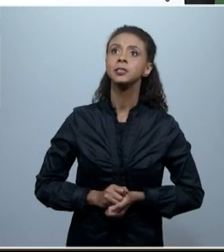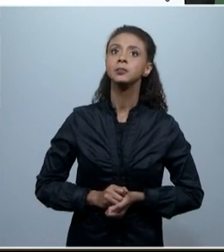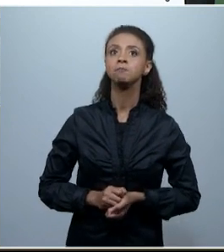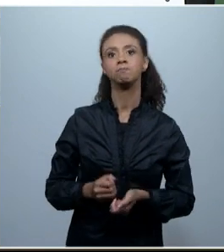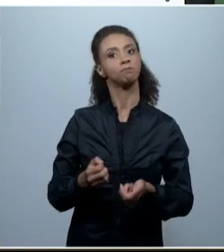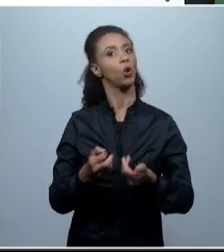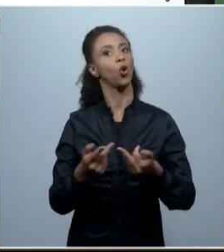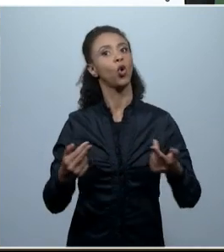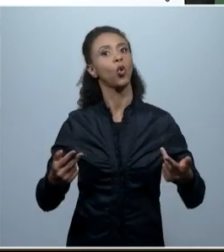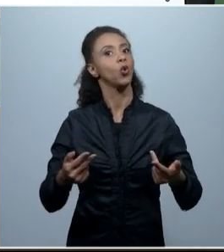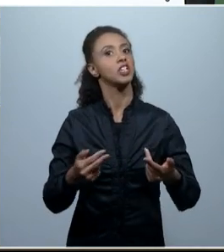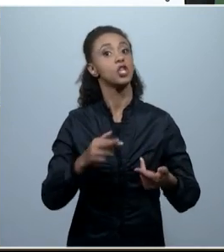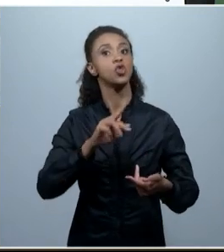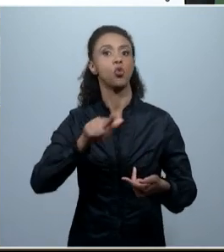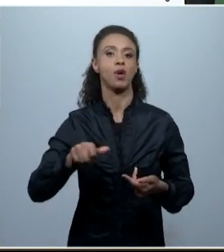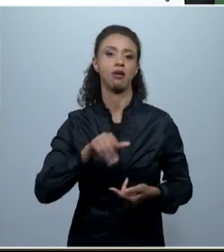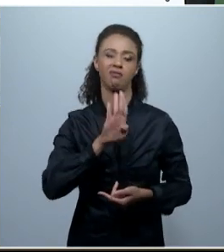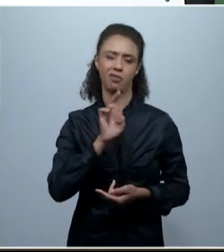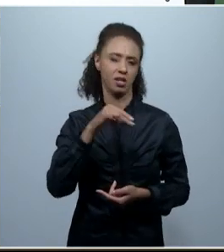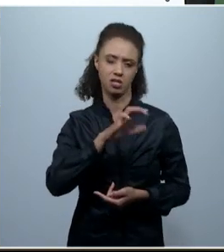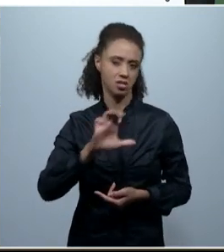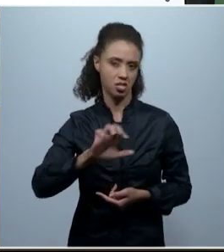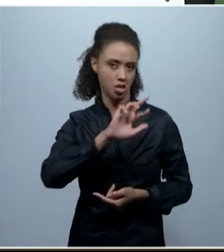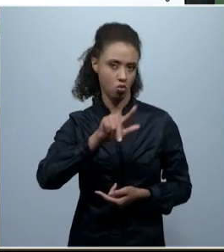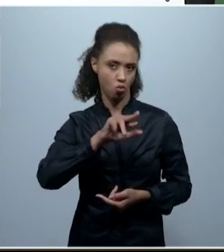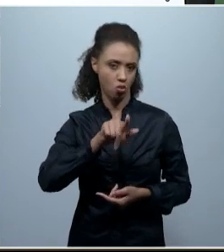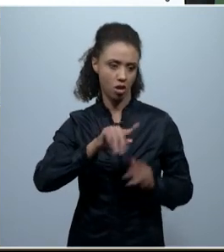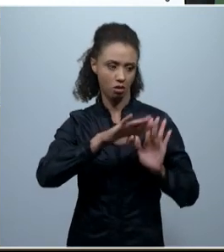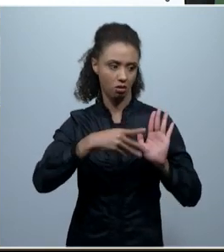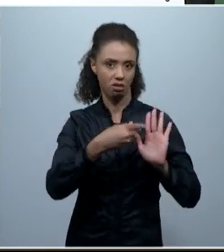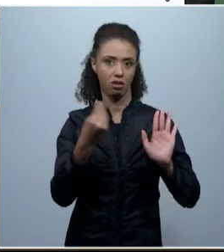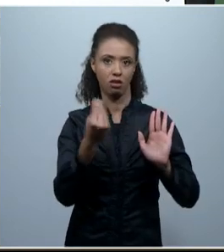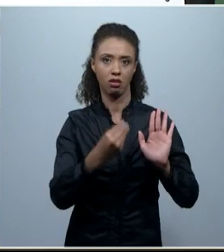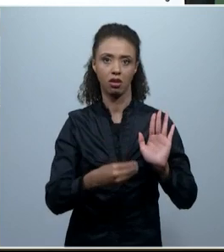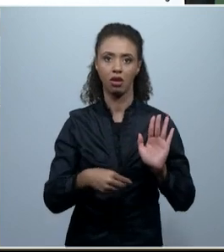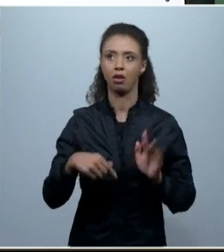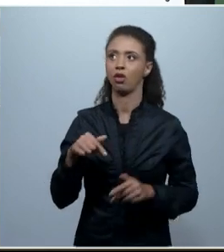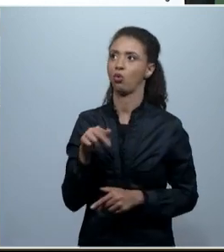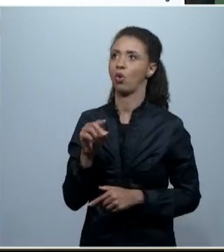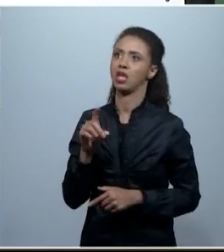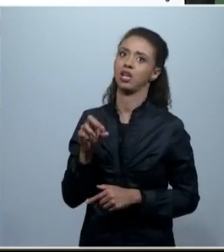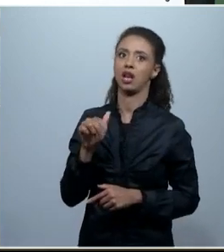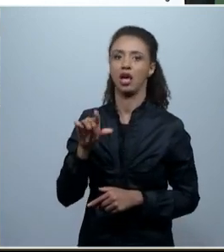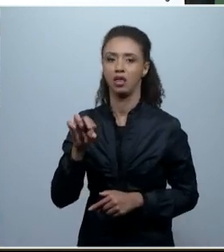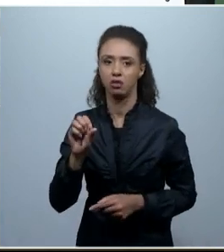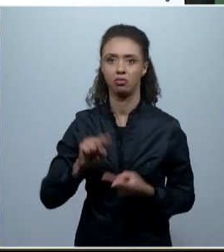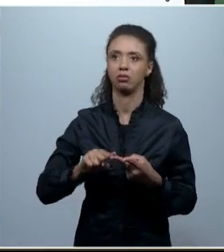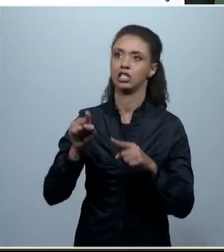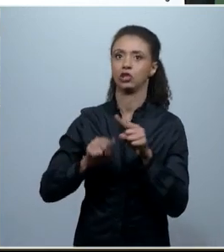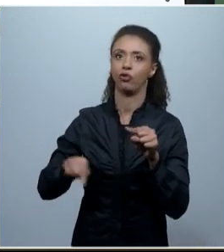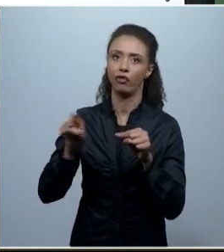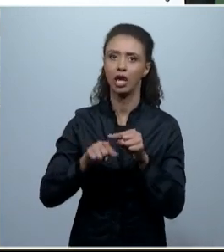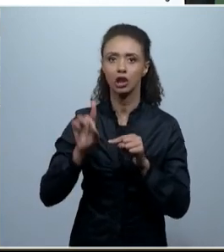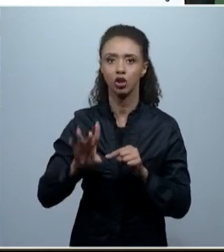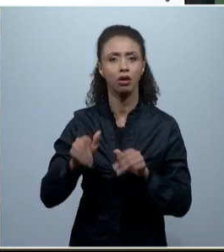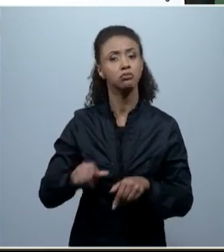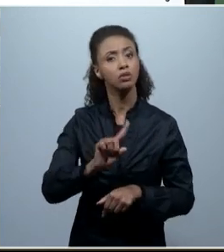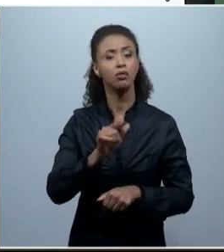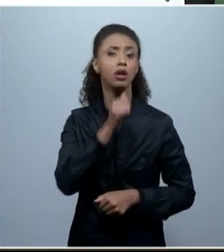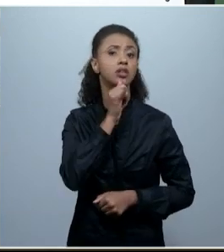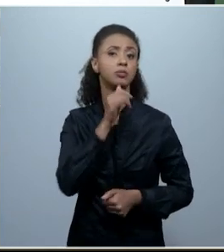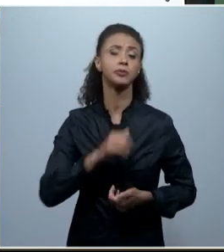integrante da sab da base nacional curricular um time sempre fala de quadrilátero zi circunferências e coisas assim por exemplo